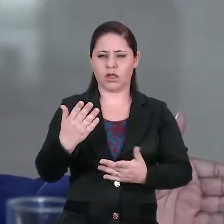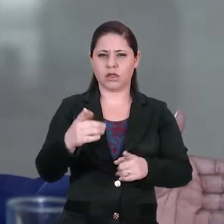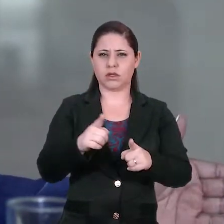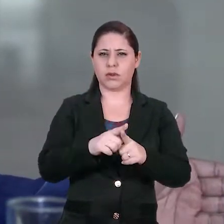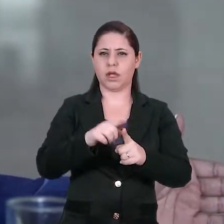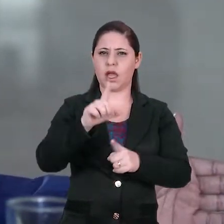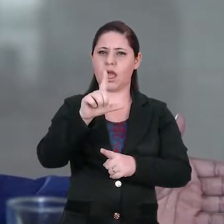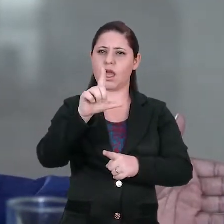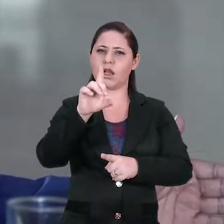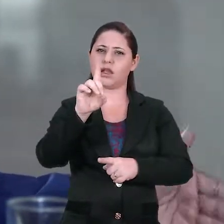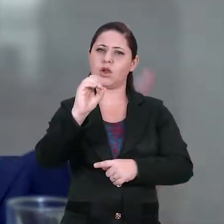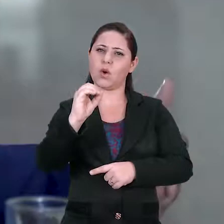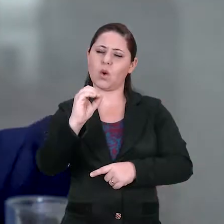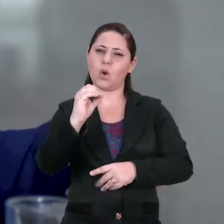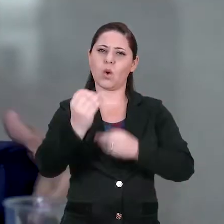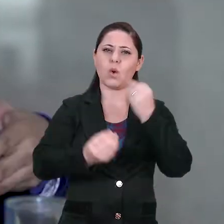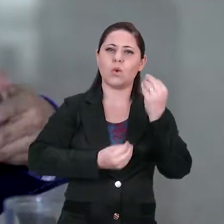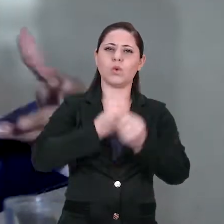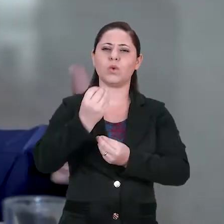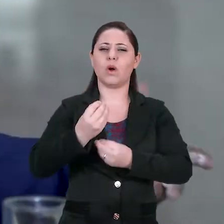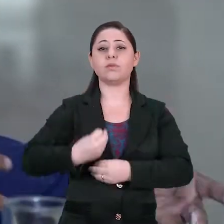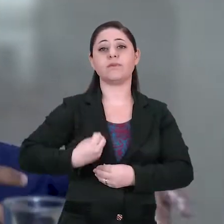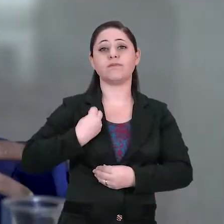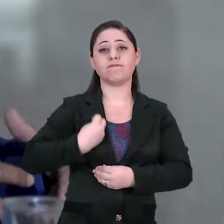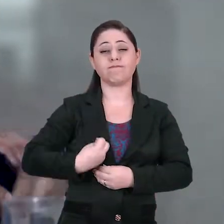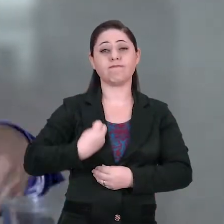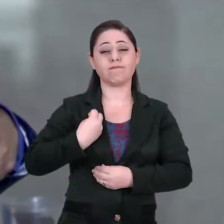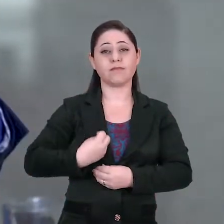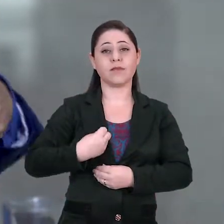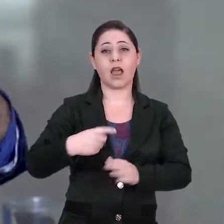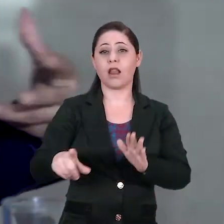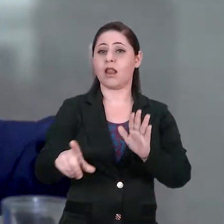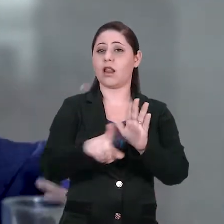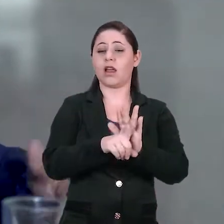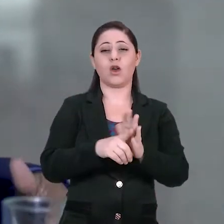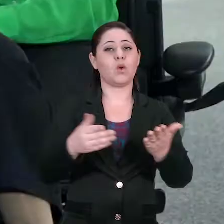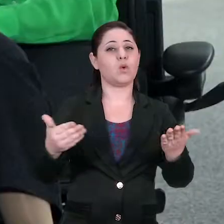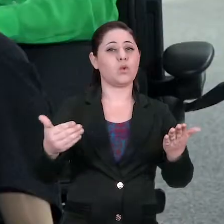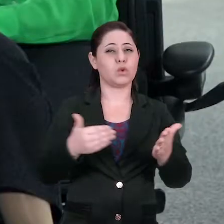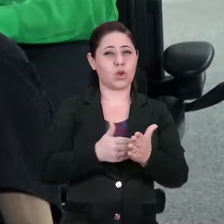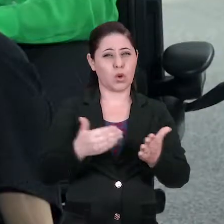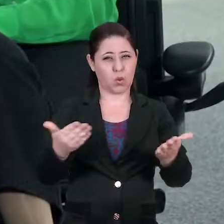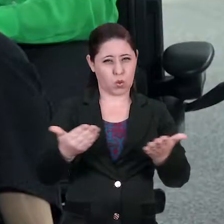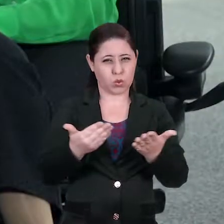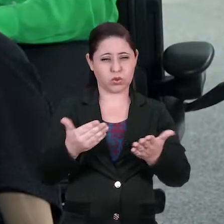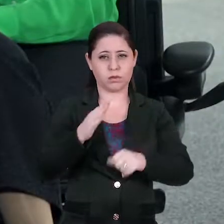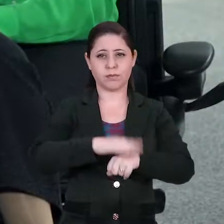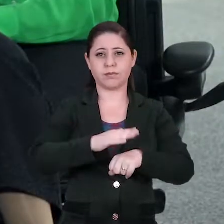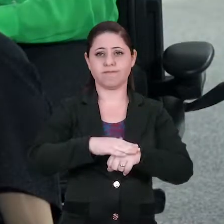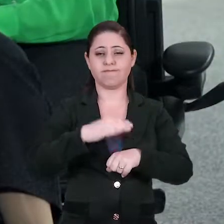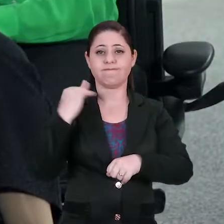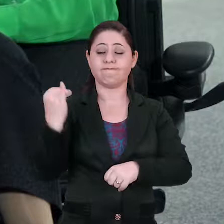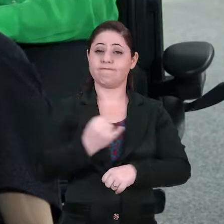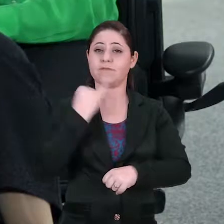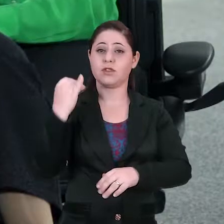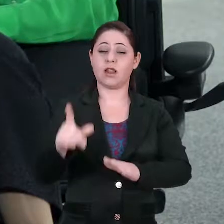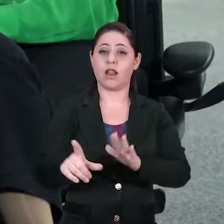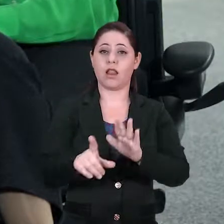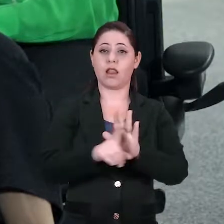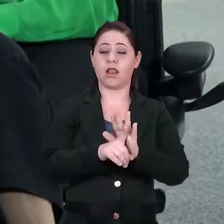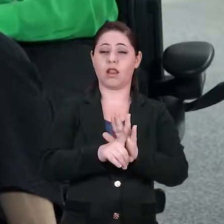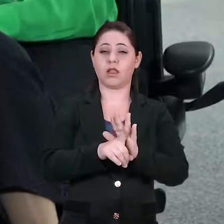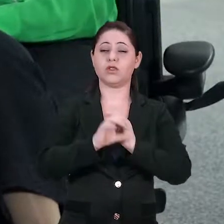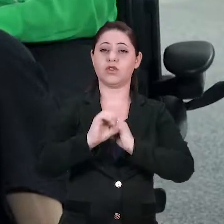a LDO de 95, né? Como foi a tua participação nessa lei, que é até hoje, né, talvez a mais importante da nossa lei, né, que